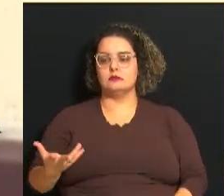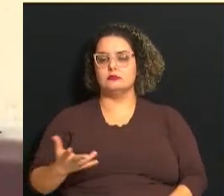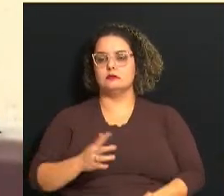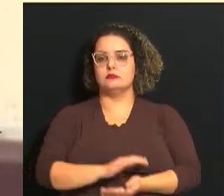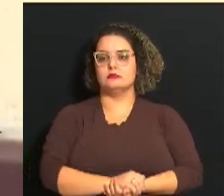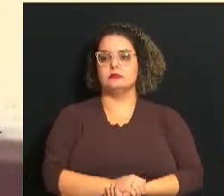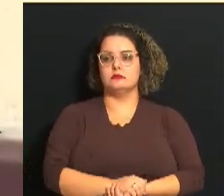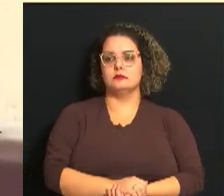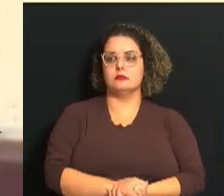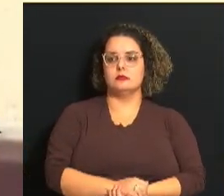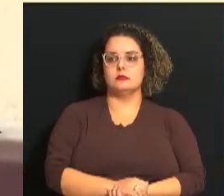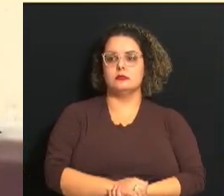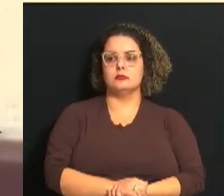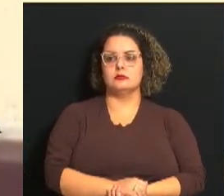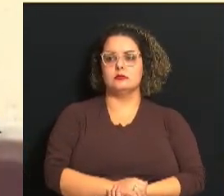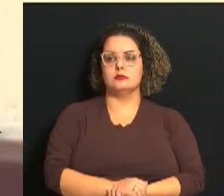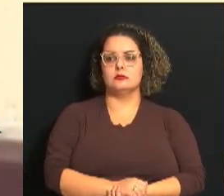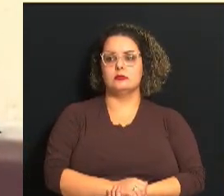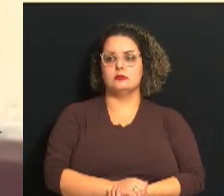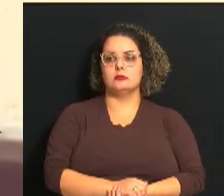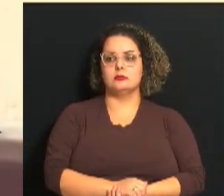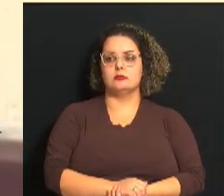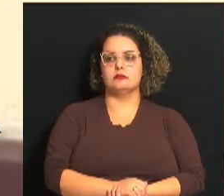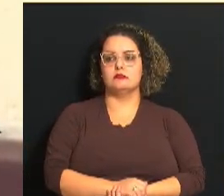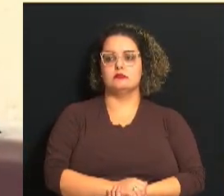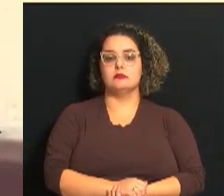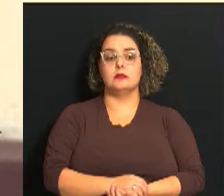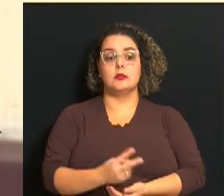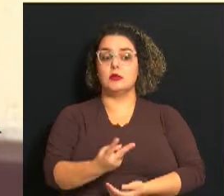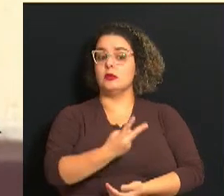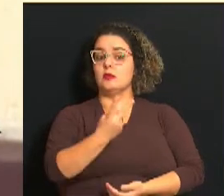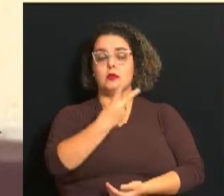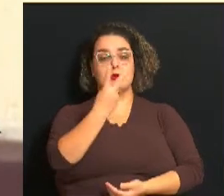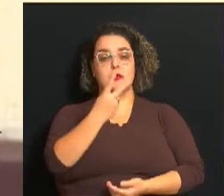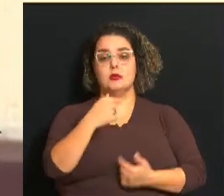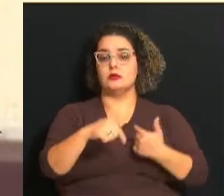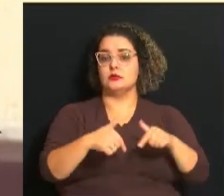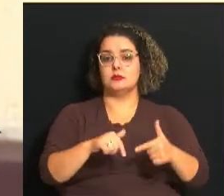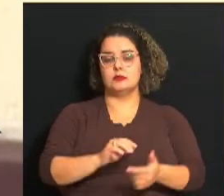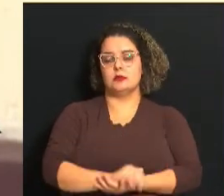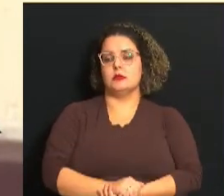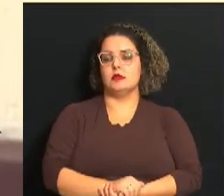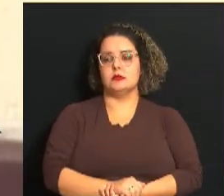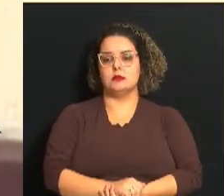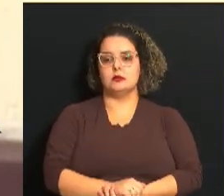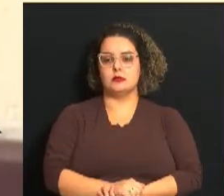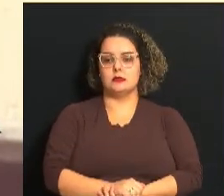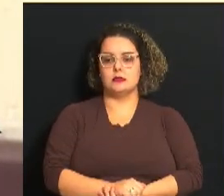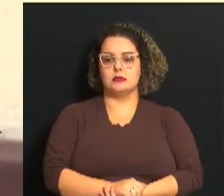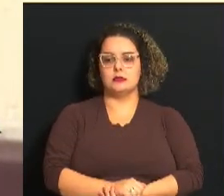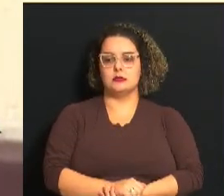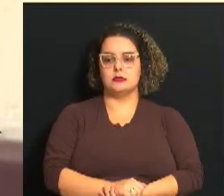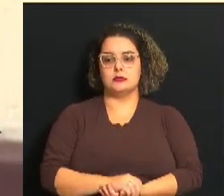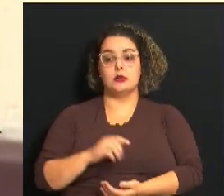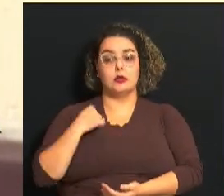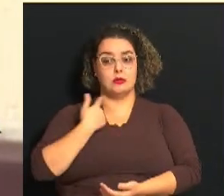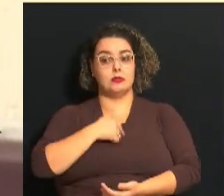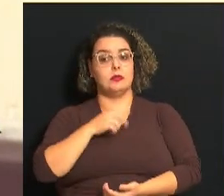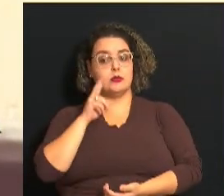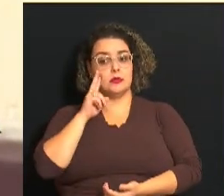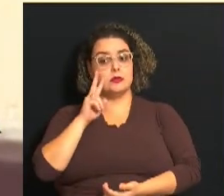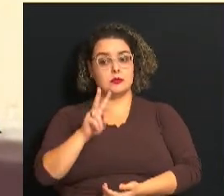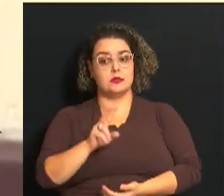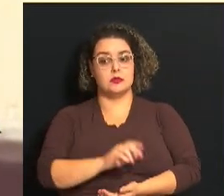ficar desqualificando os trabalhadores É sim e a gente vê que